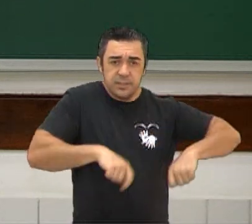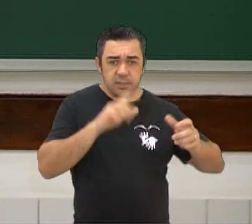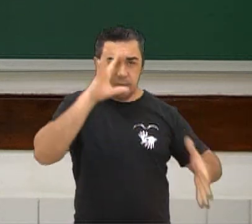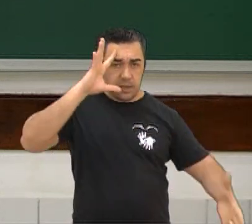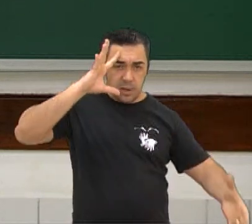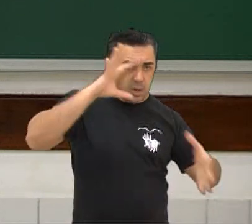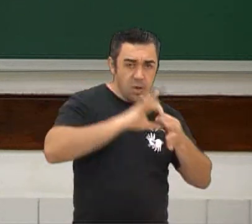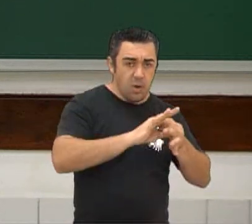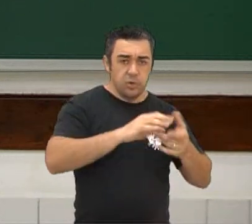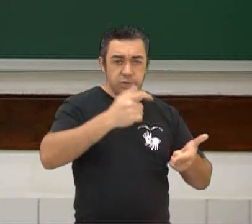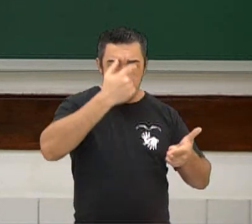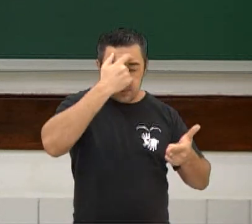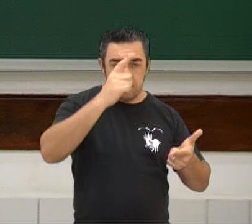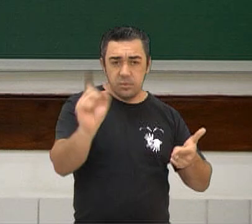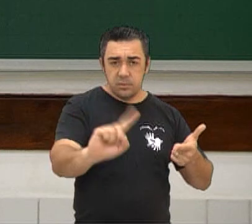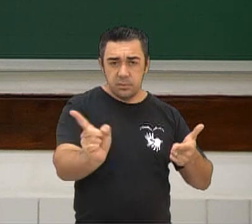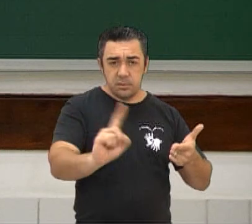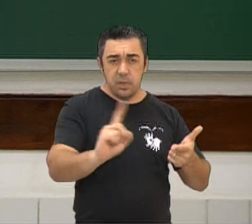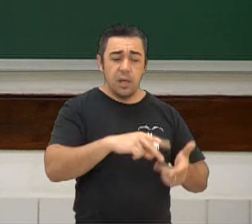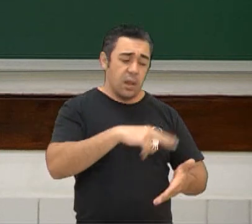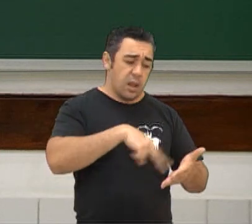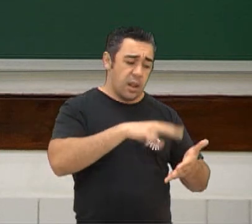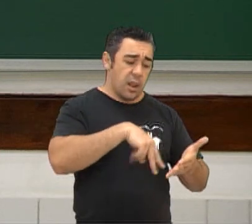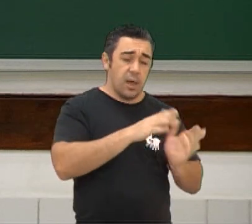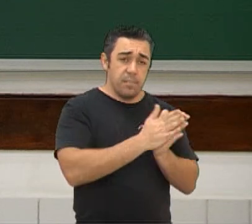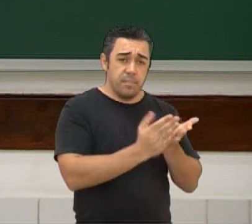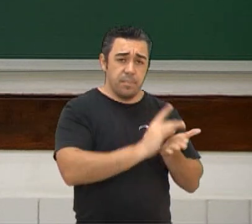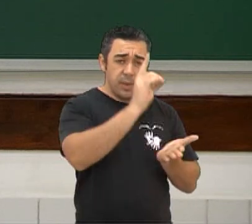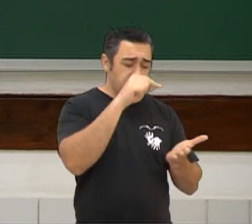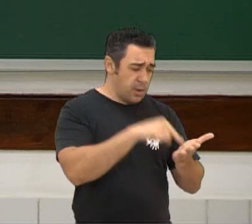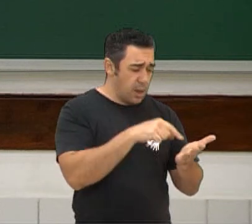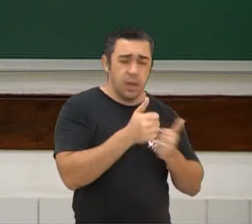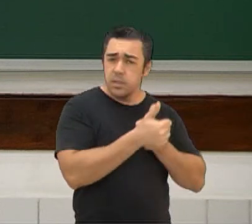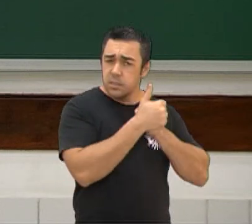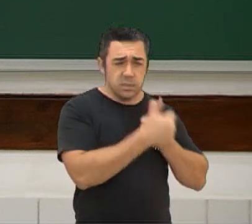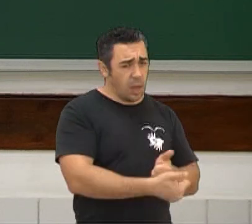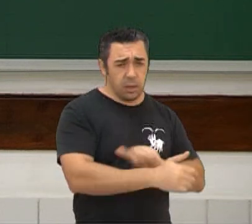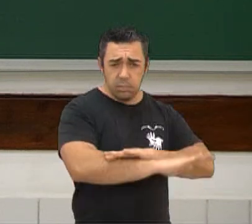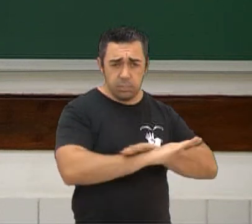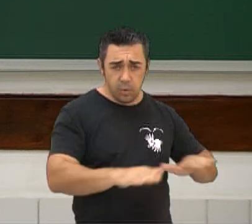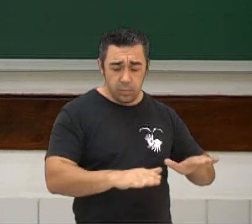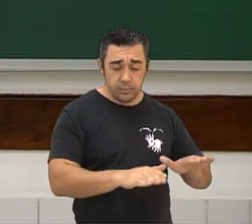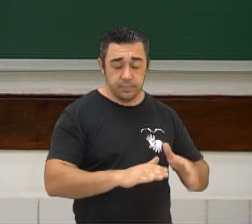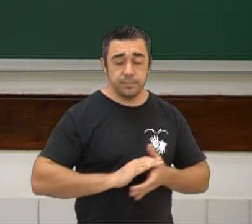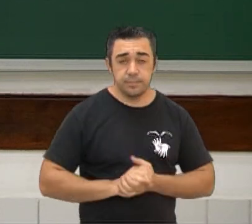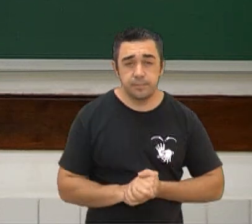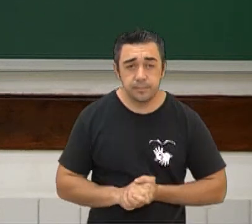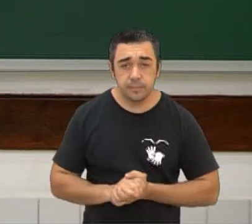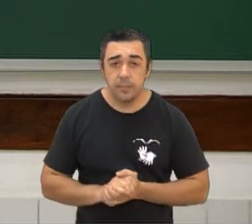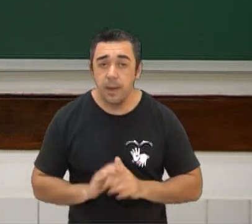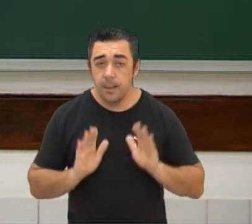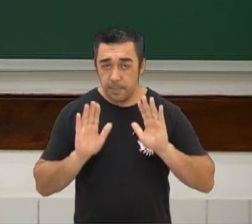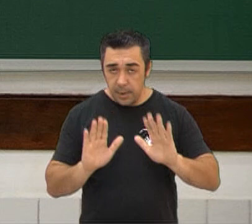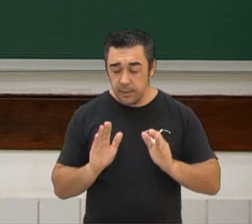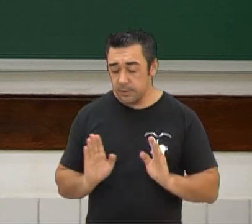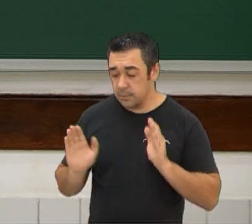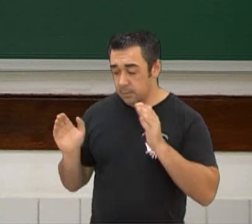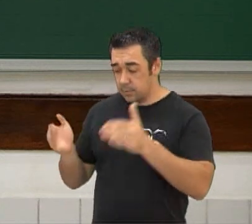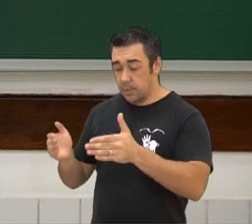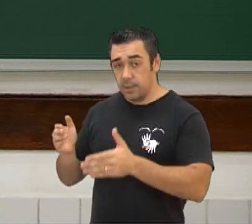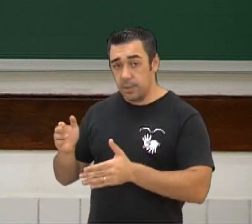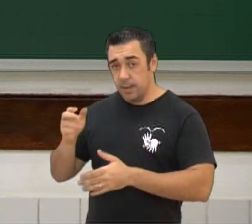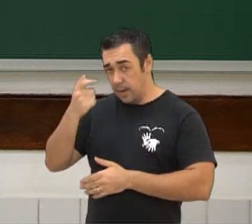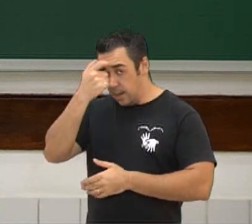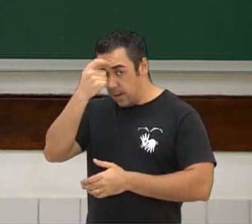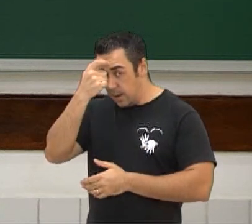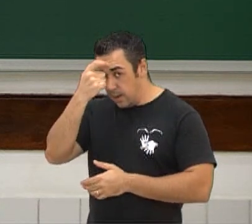passa pela razão. A fé, ler a Bíblia e é o que está escrito e acabou-se. Enquanto que a razão,